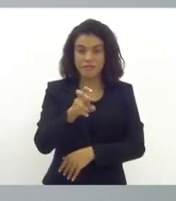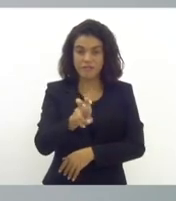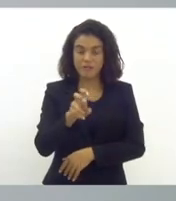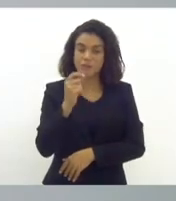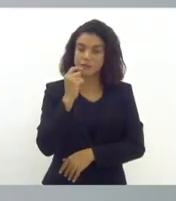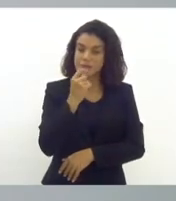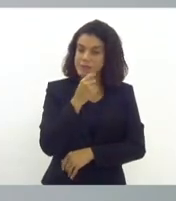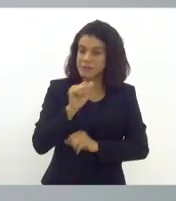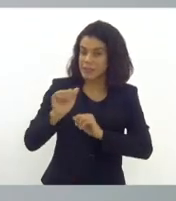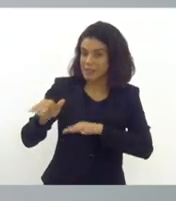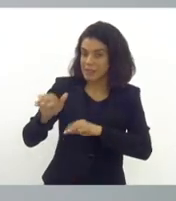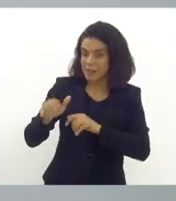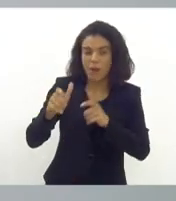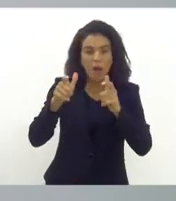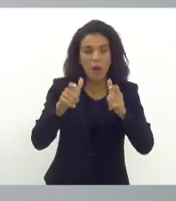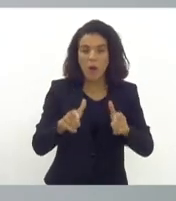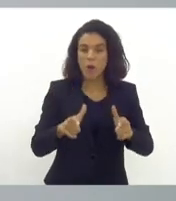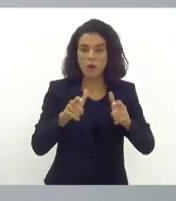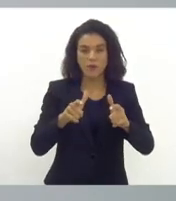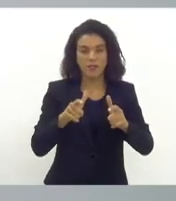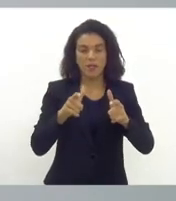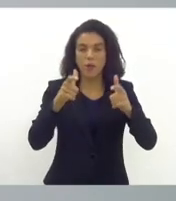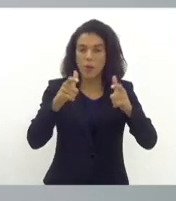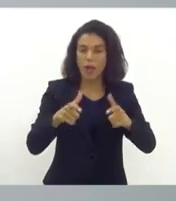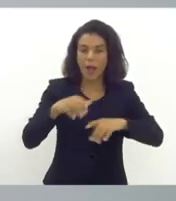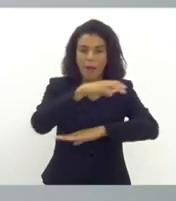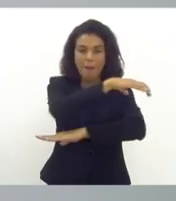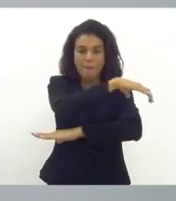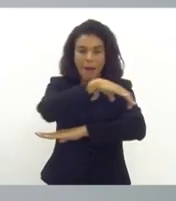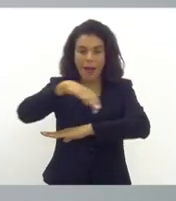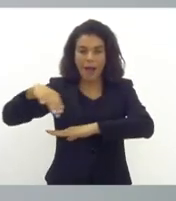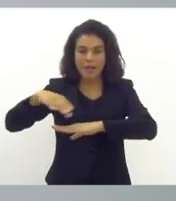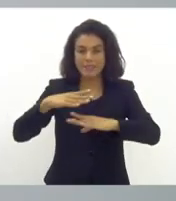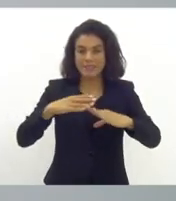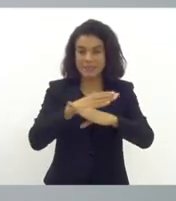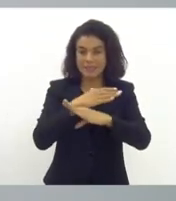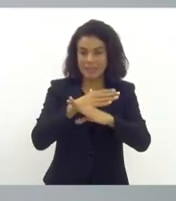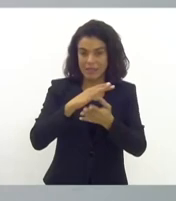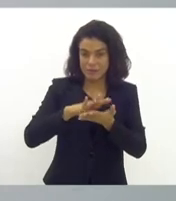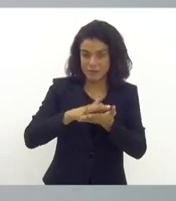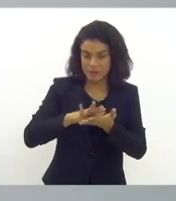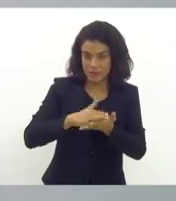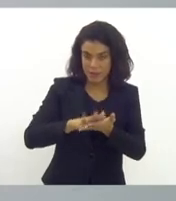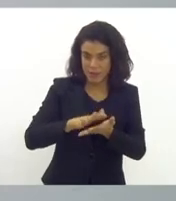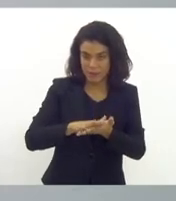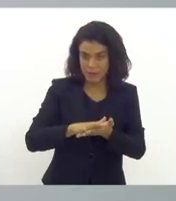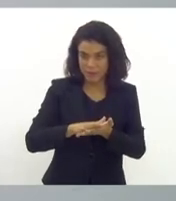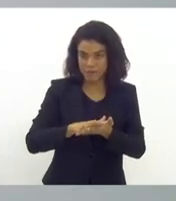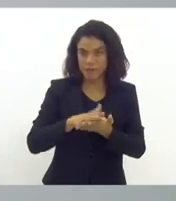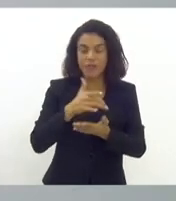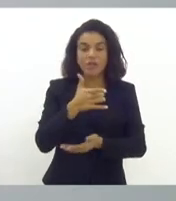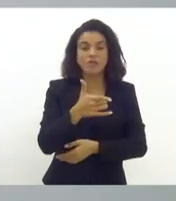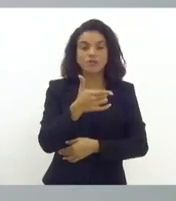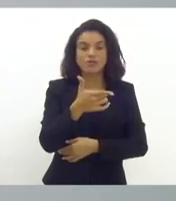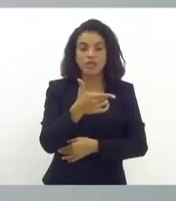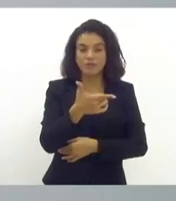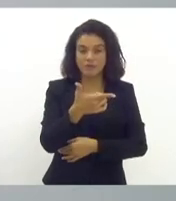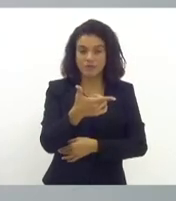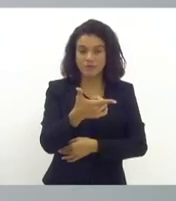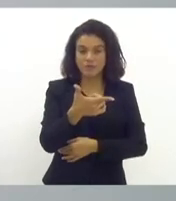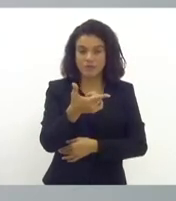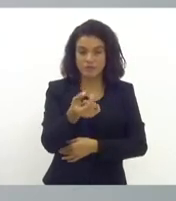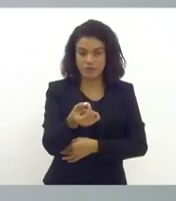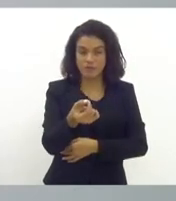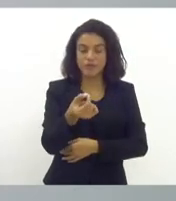carnaval lá na cidade do samba e dia 30 de novembro não de outubro né de outubro